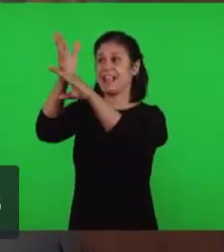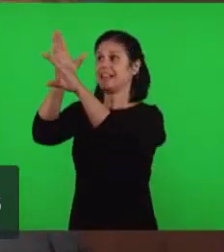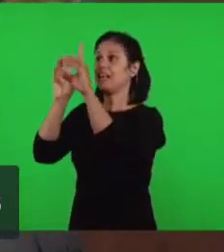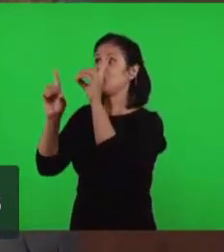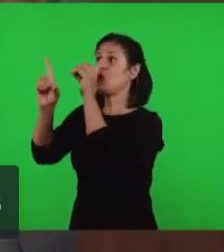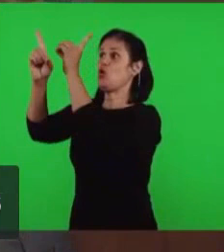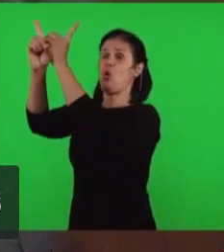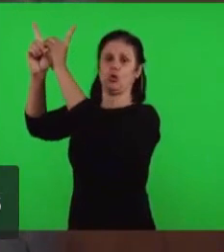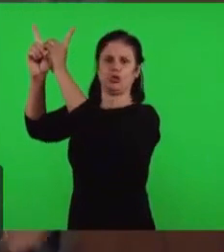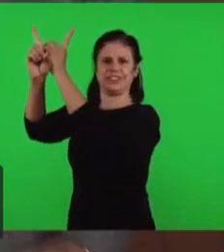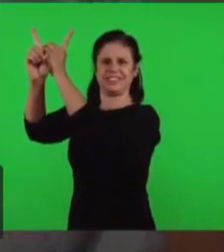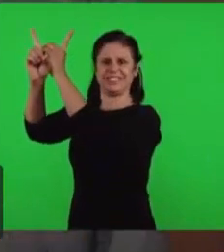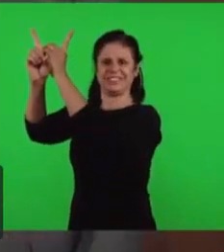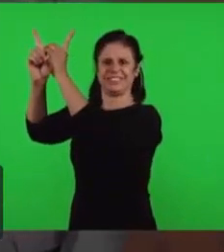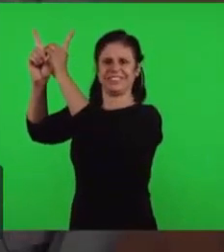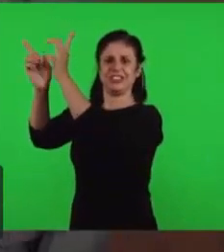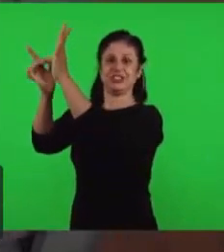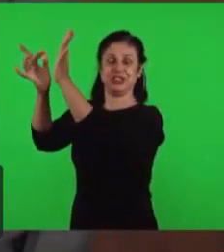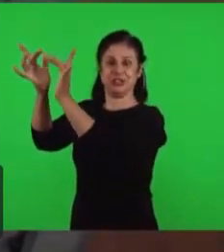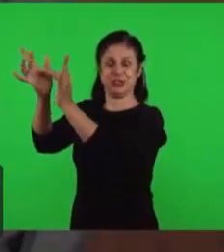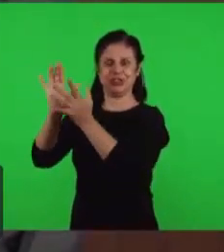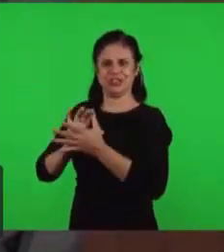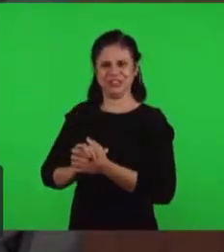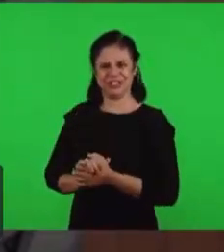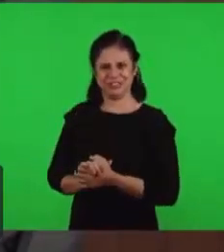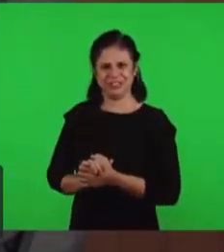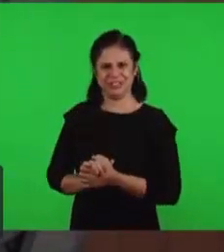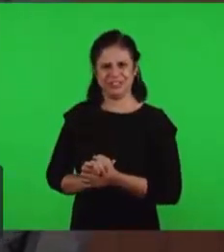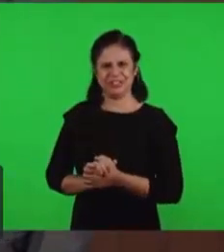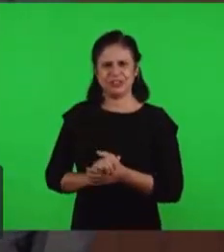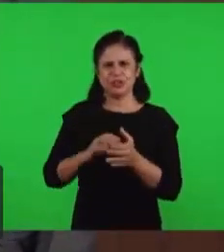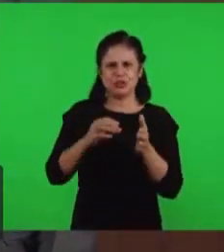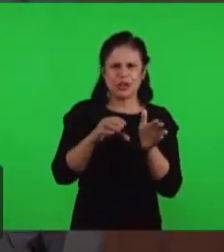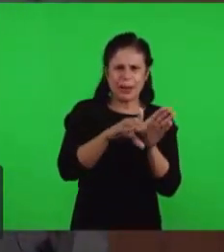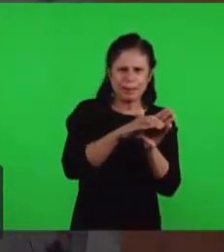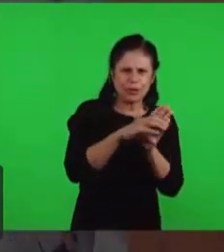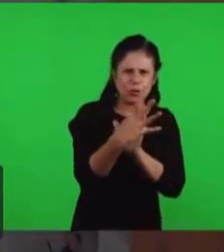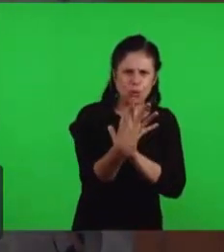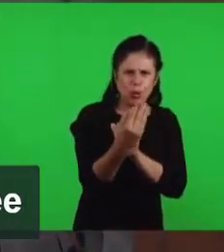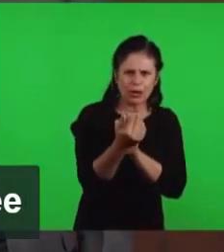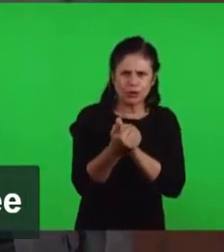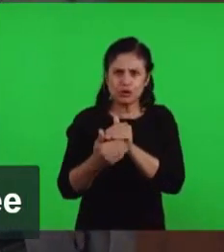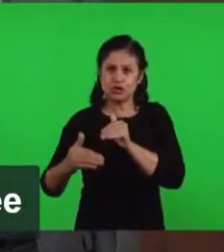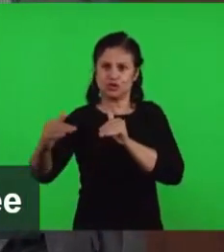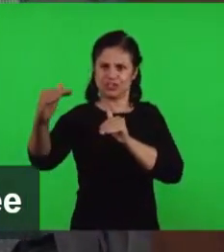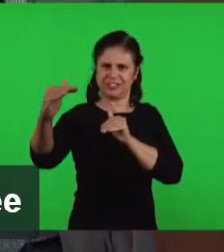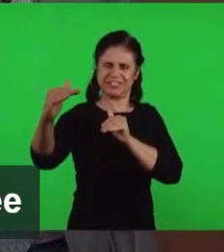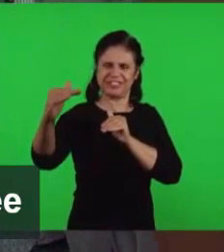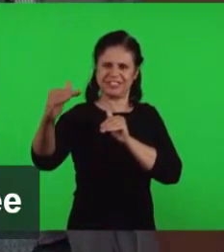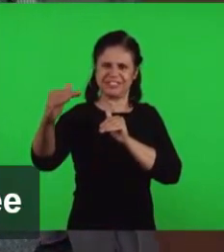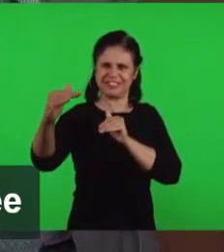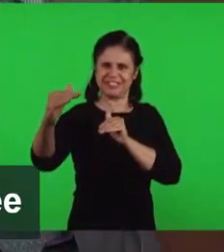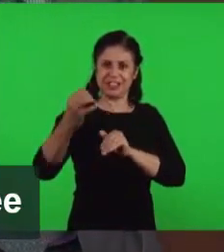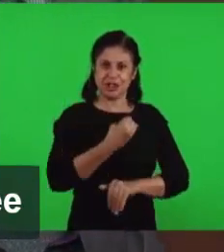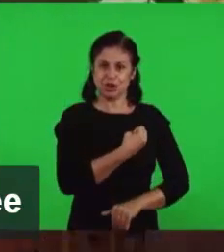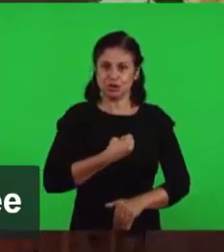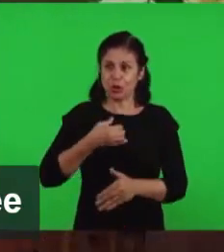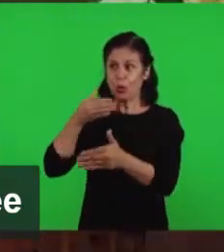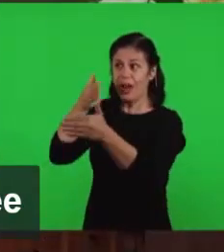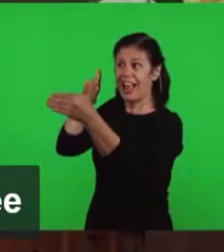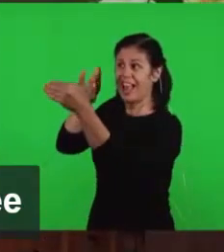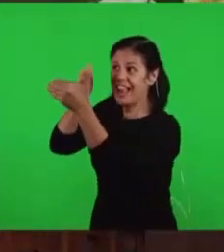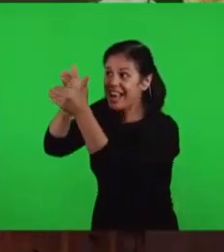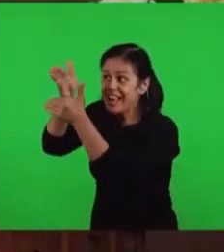encontra com ele ele vem as igrejas mais a partir do Capítulo 4 nós vamos ver que ele ele tem entrada na eternidade